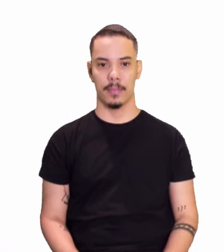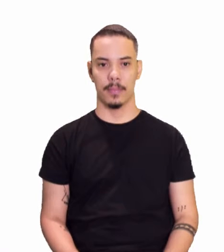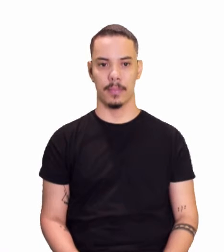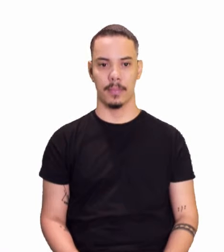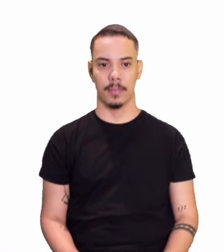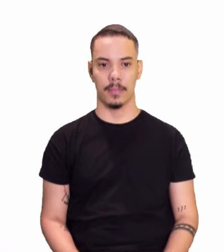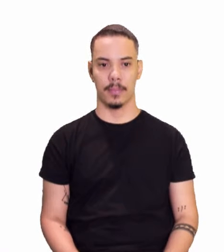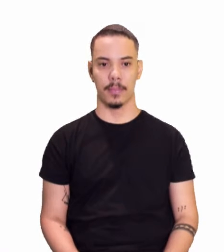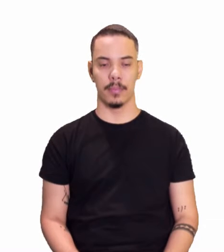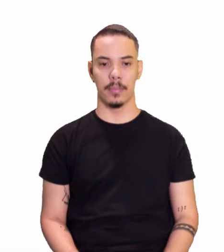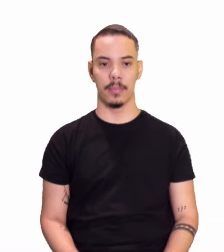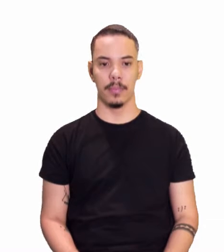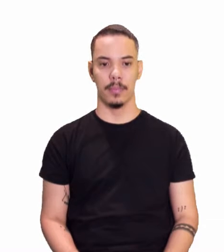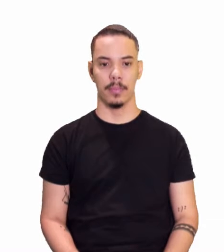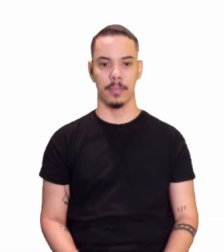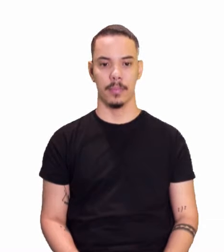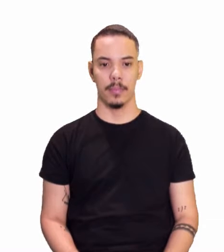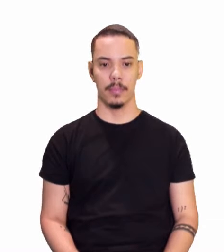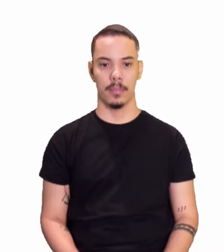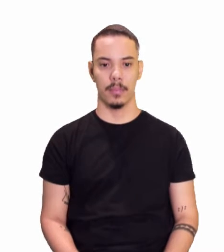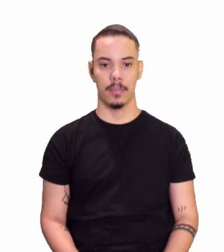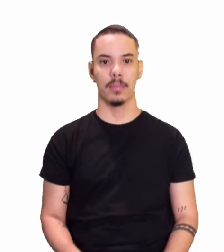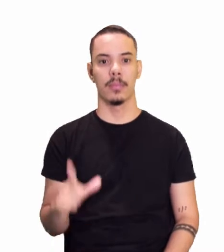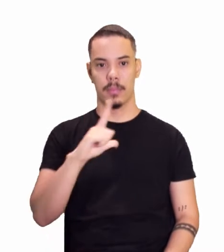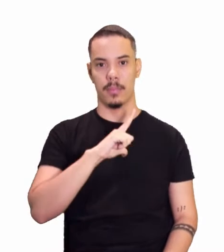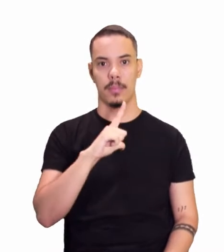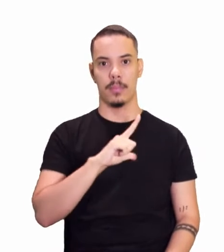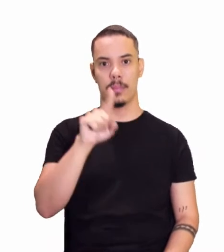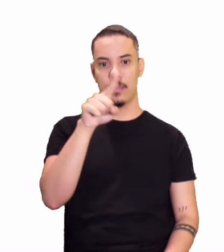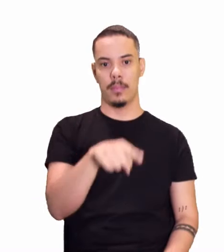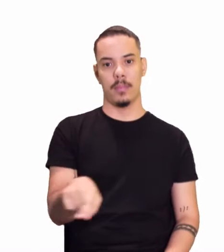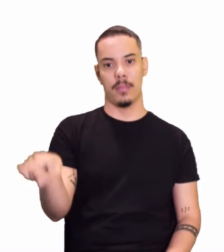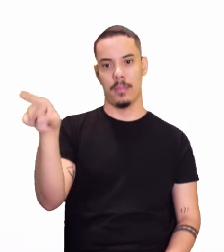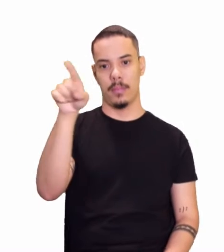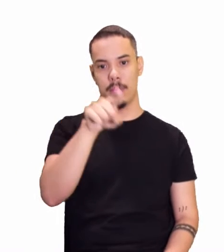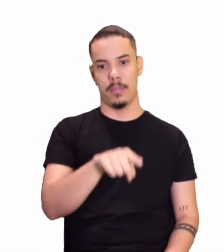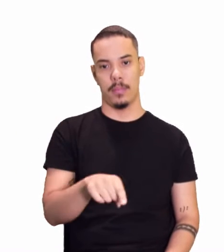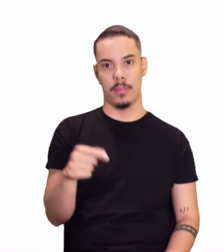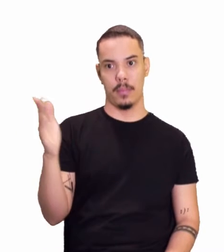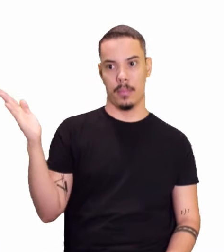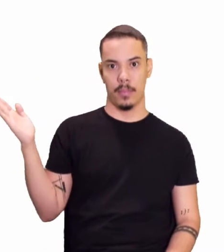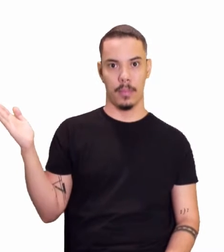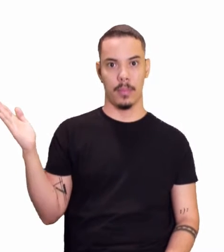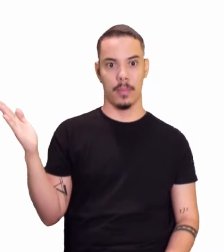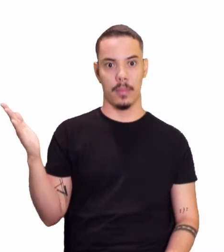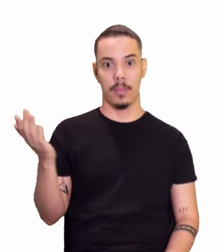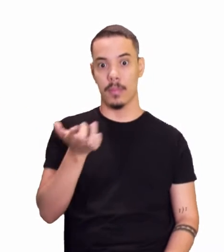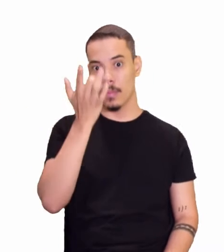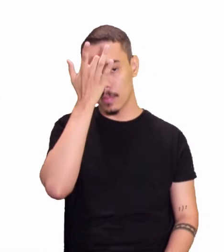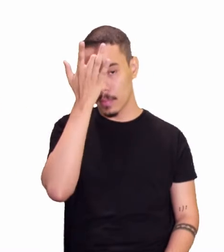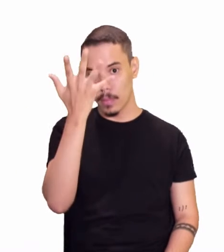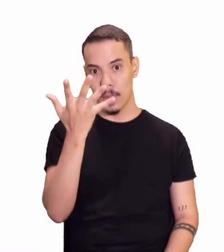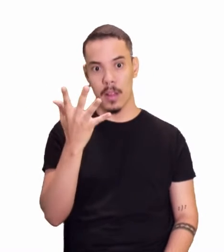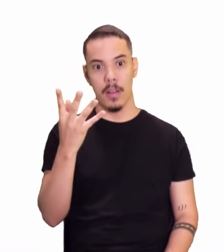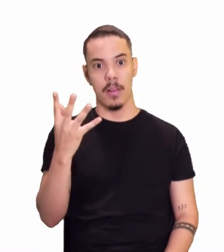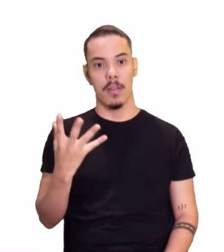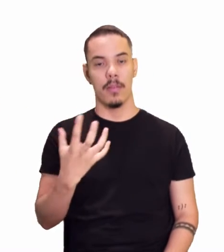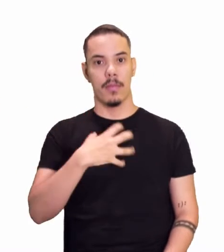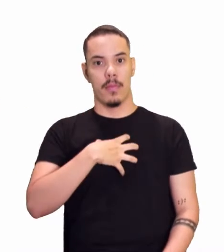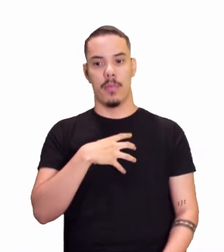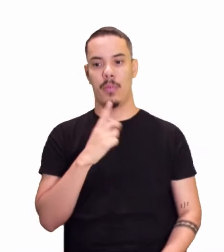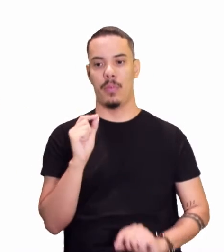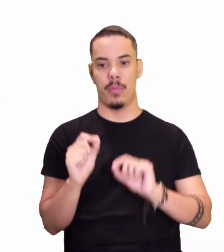E mais externo, nós temos o quê? Um círculo. O círculo é que facilita,